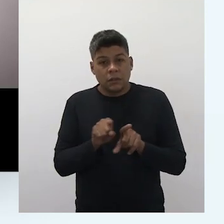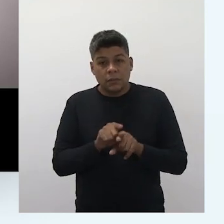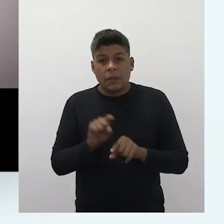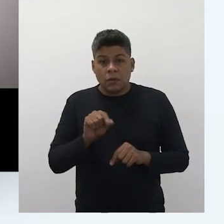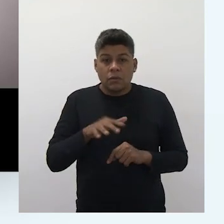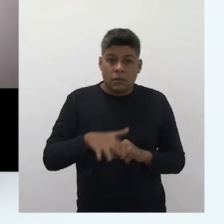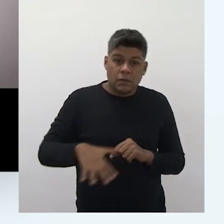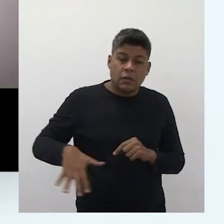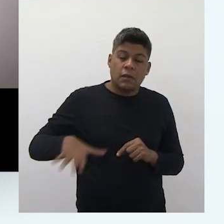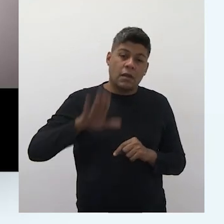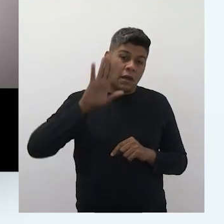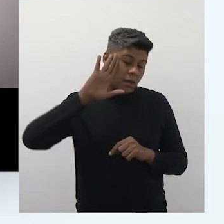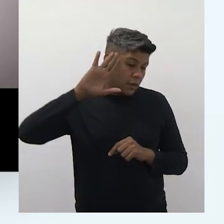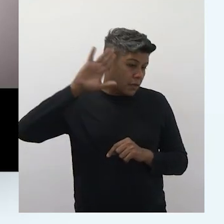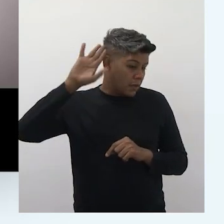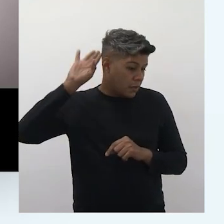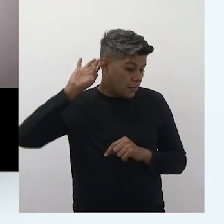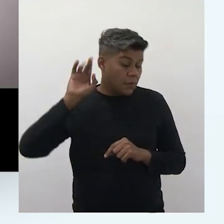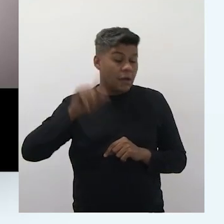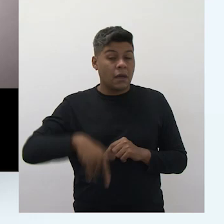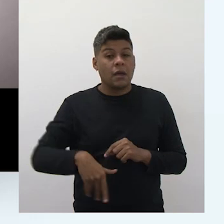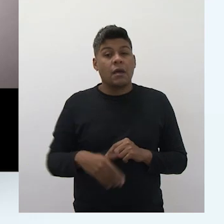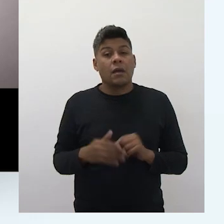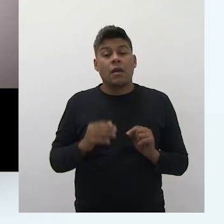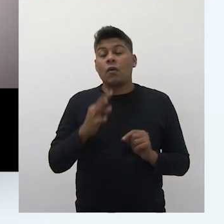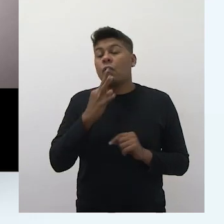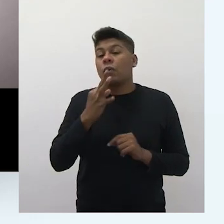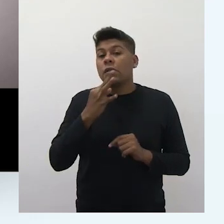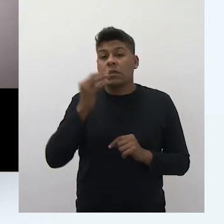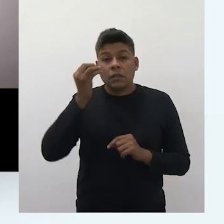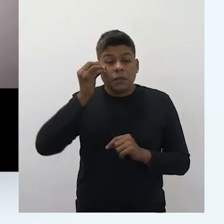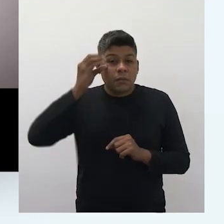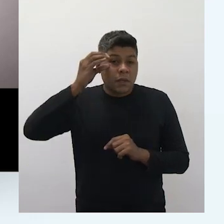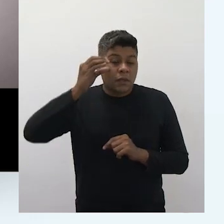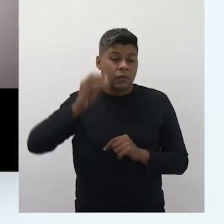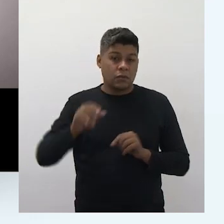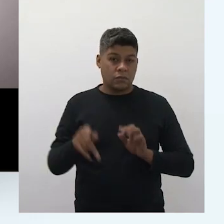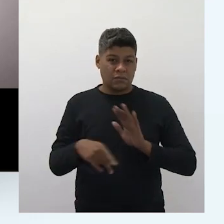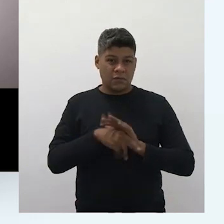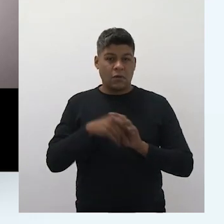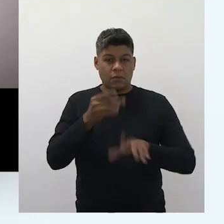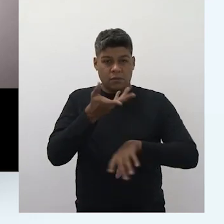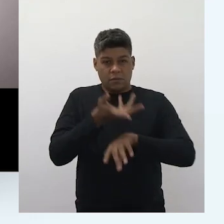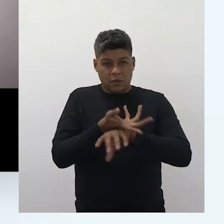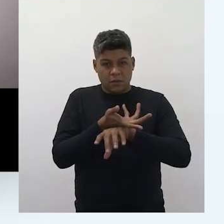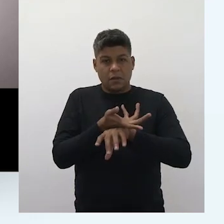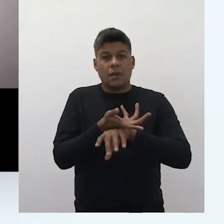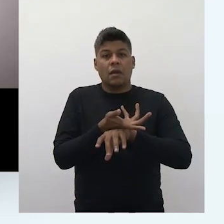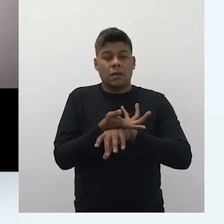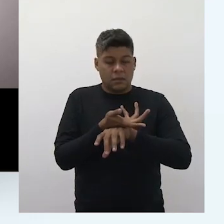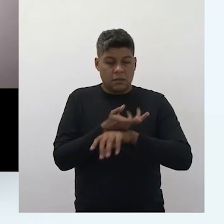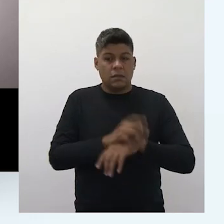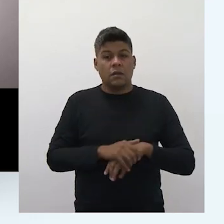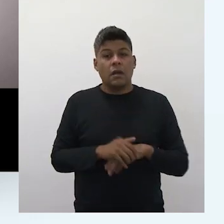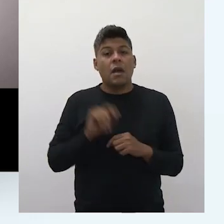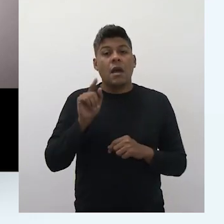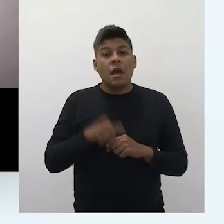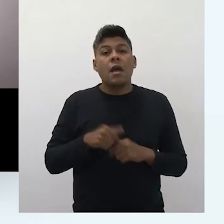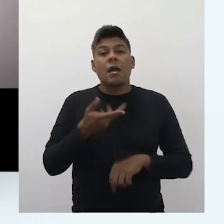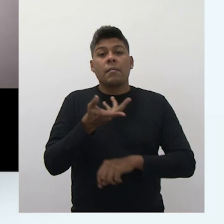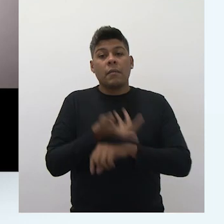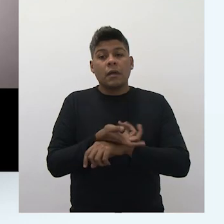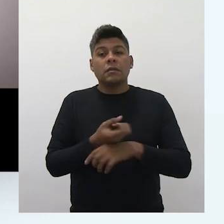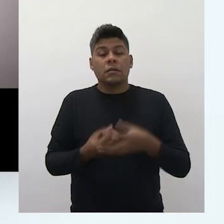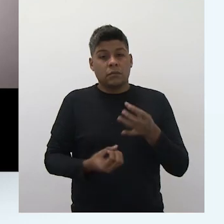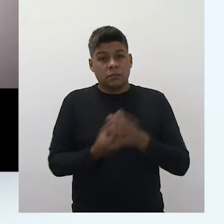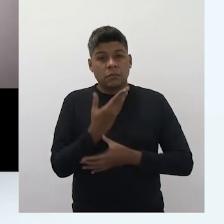campo acadêmico também fragmentamos o conhecimento em disciplinas, em matérias, estas matérias em